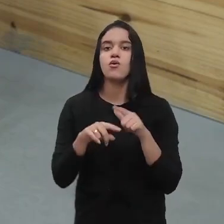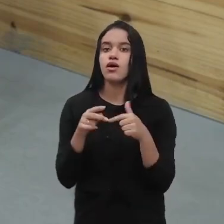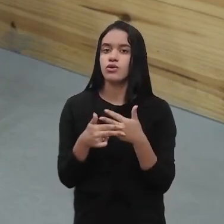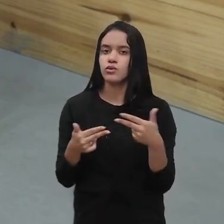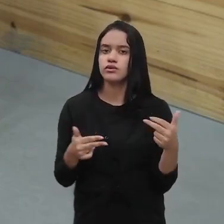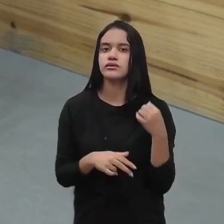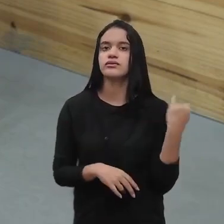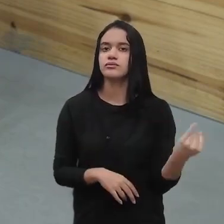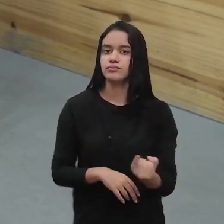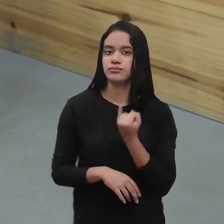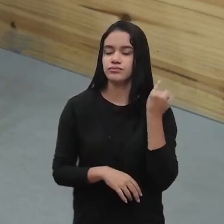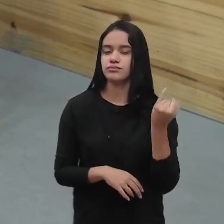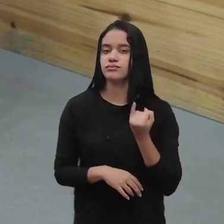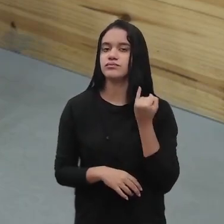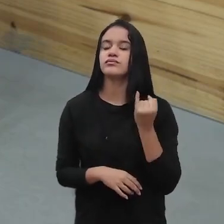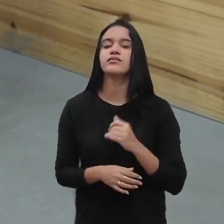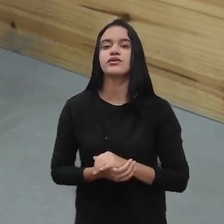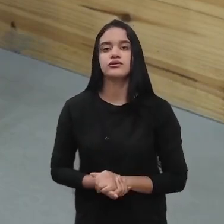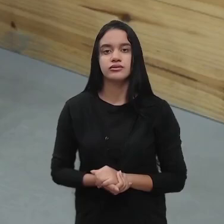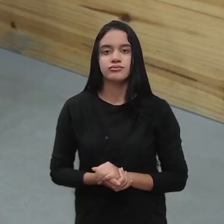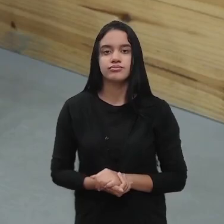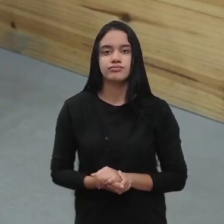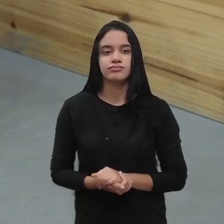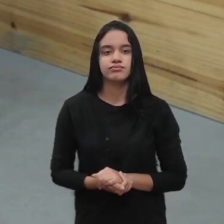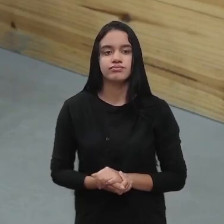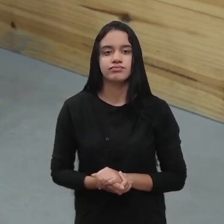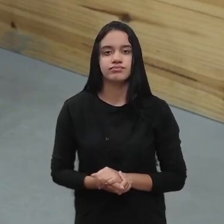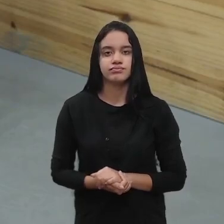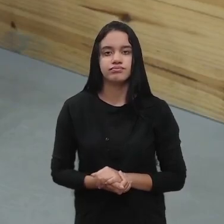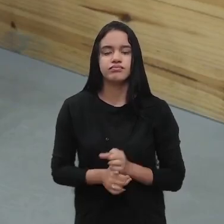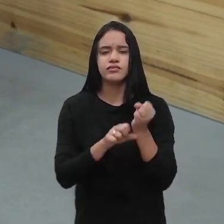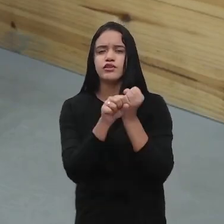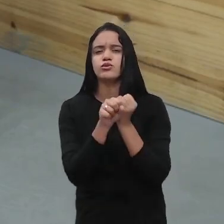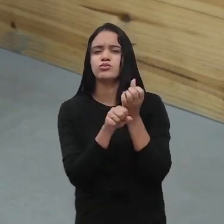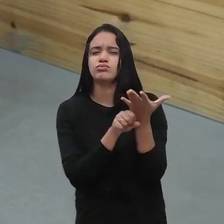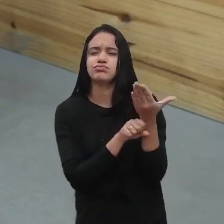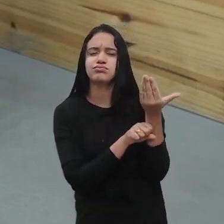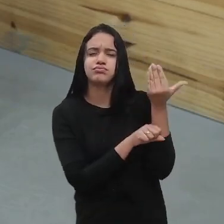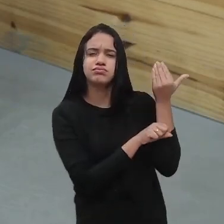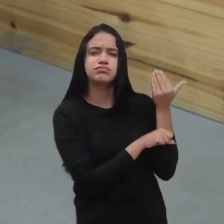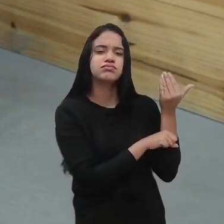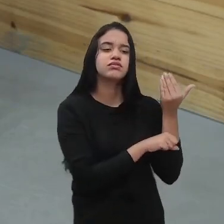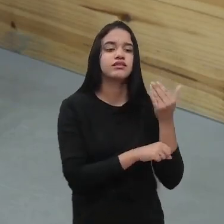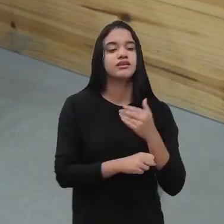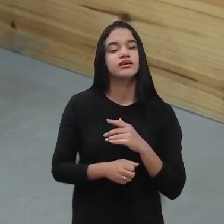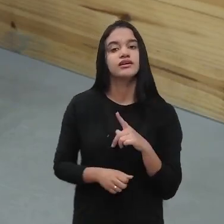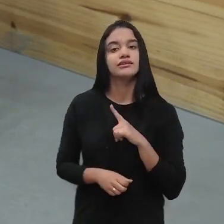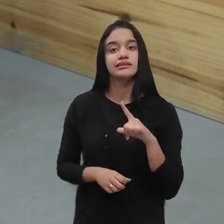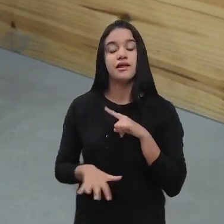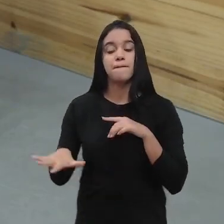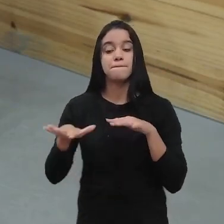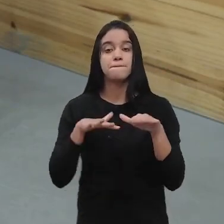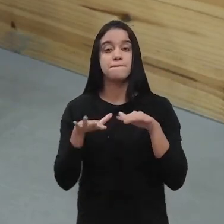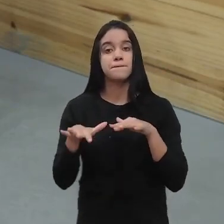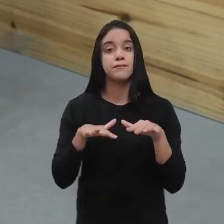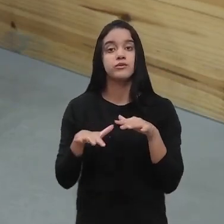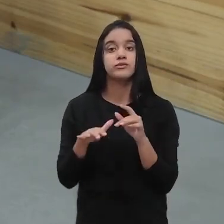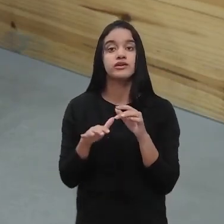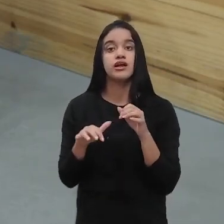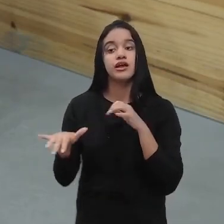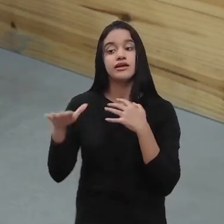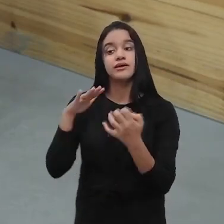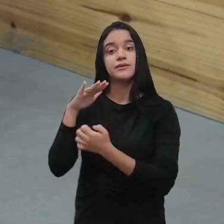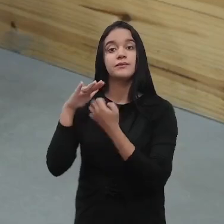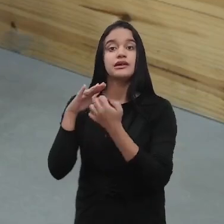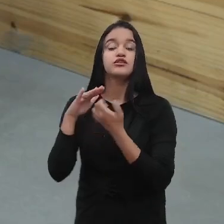informação eu trouxe há uns anos atrás, houve essa movimentação de empresas